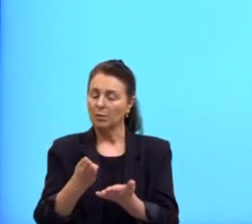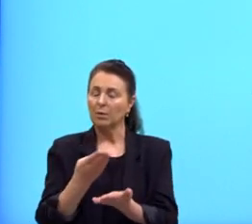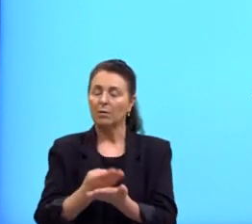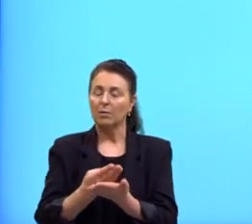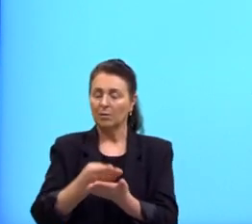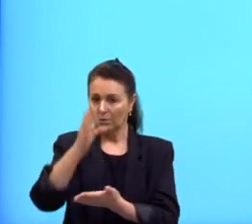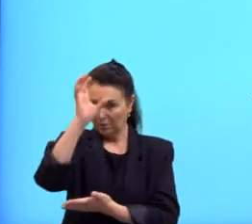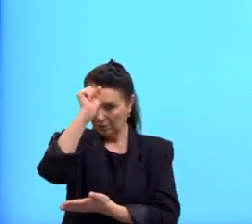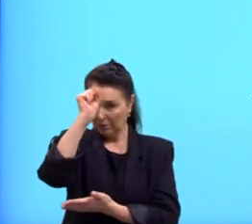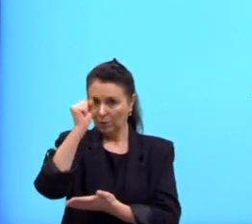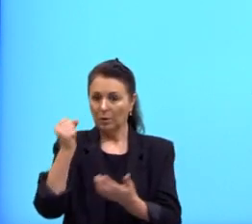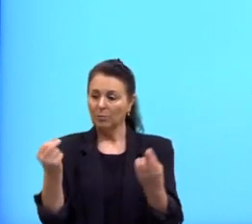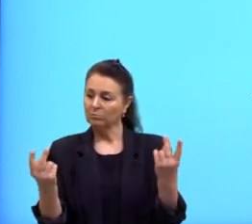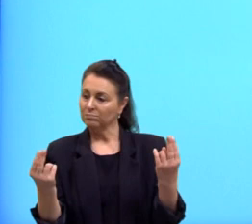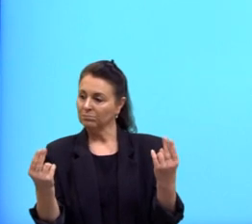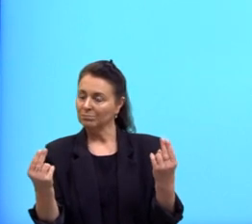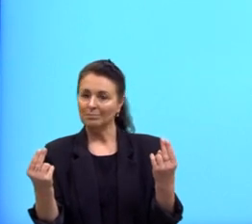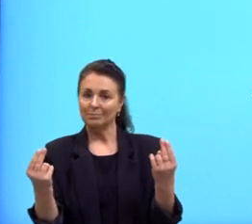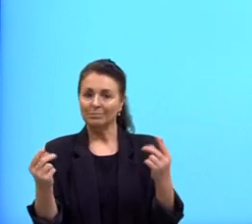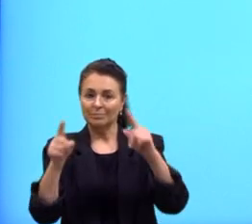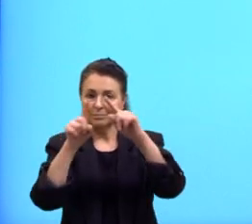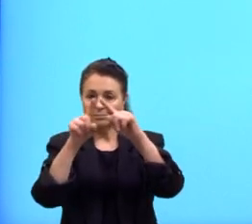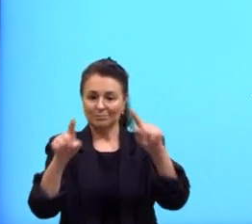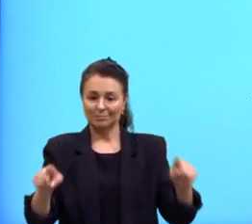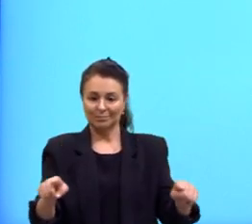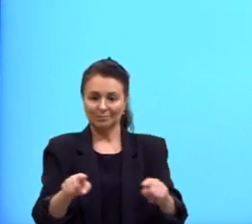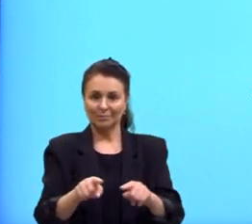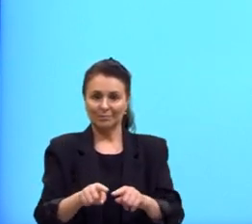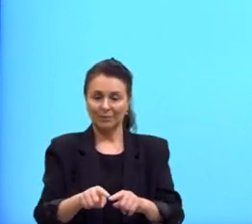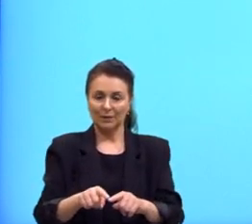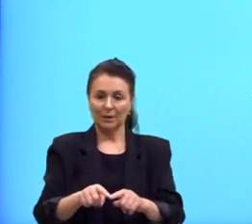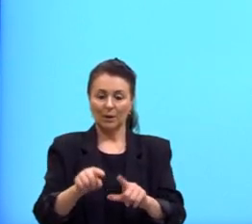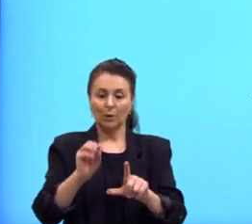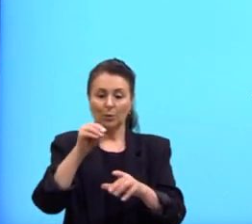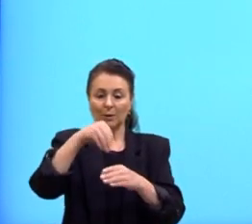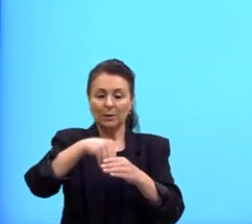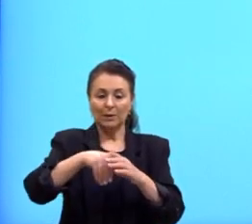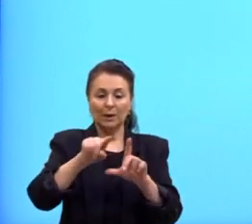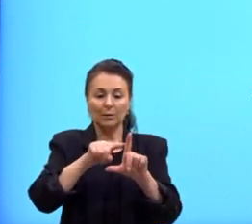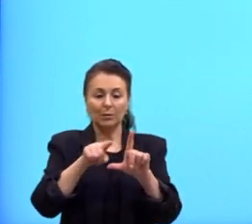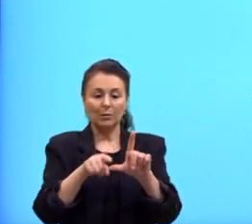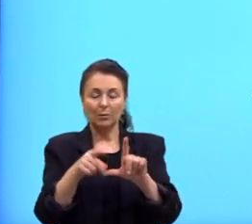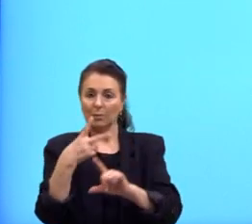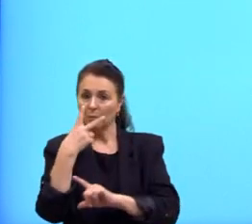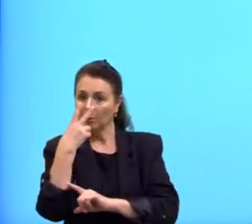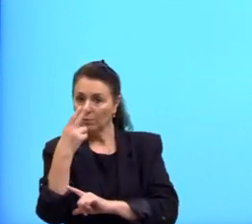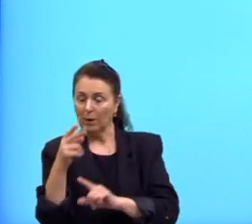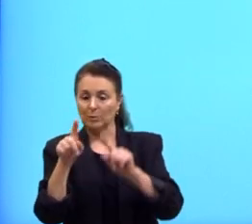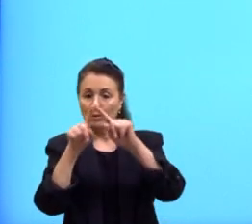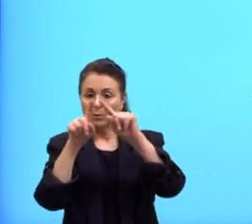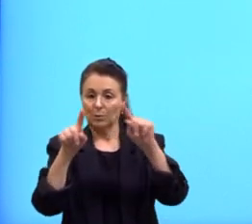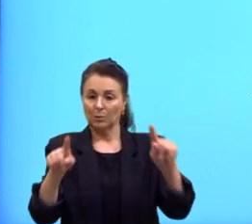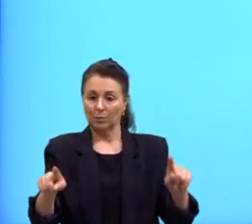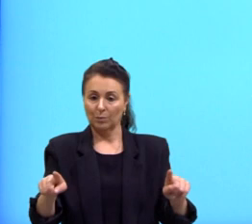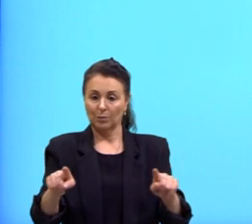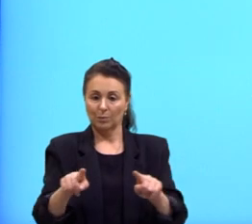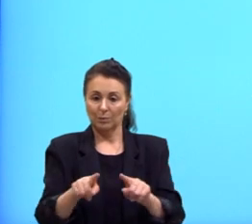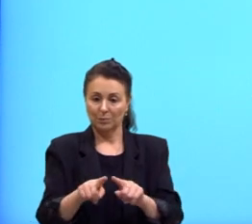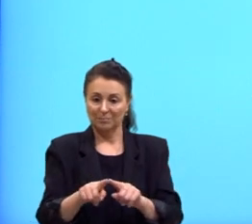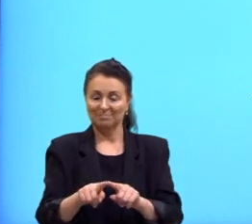de triângulos como os ângulos internos são iguais nós garantimos que esses triângulos são